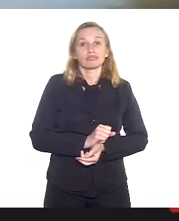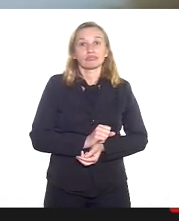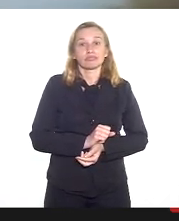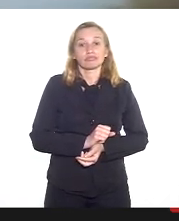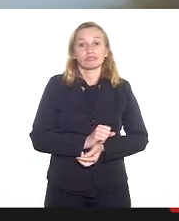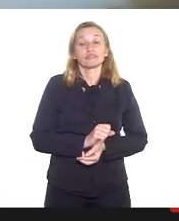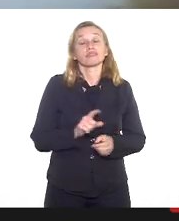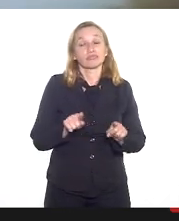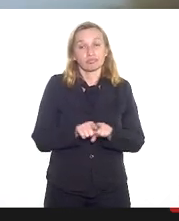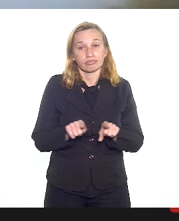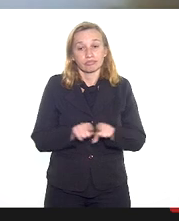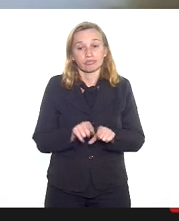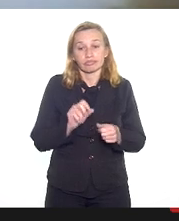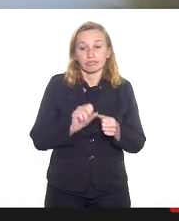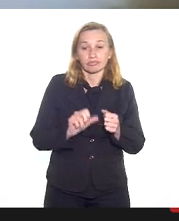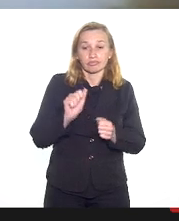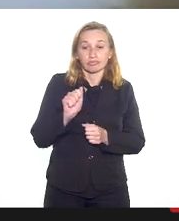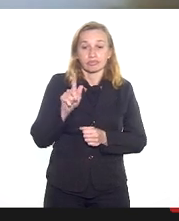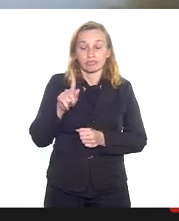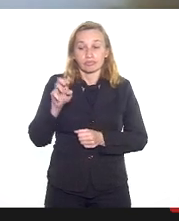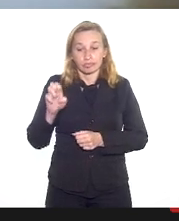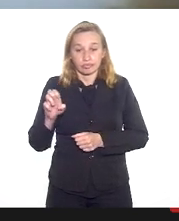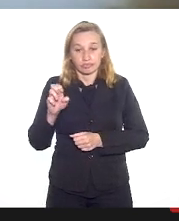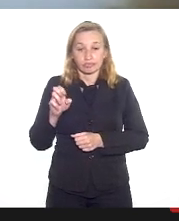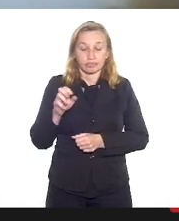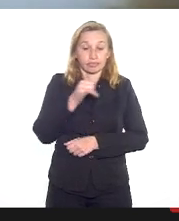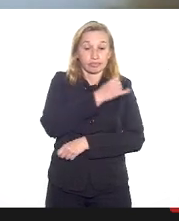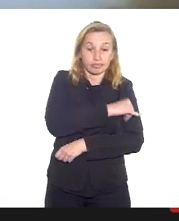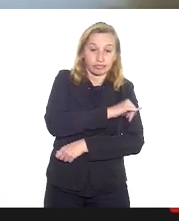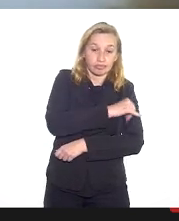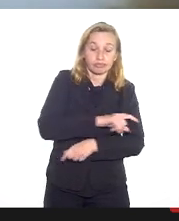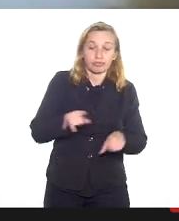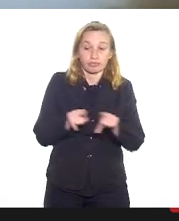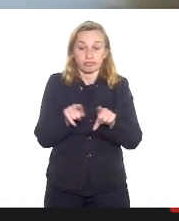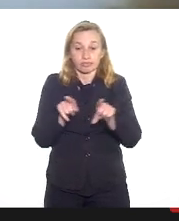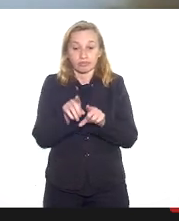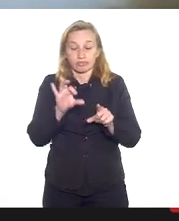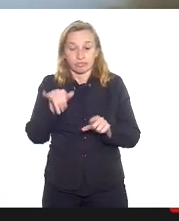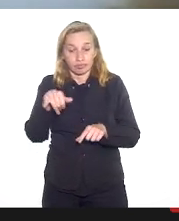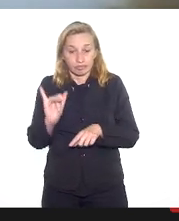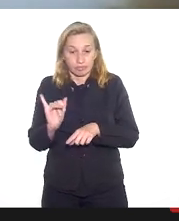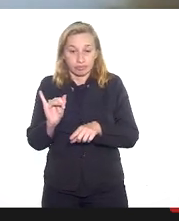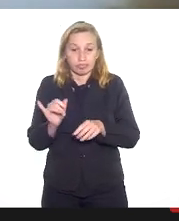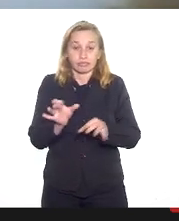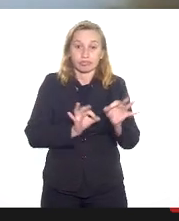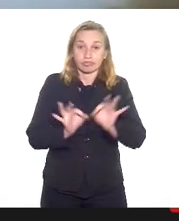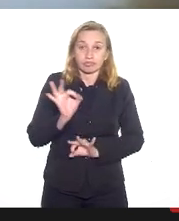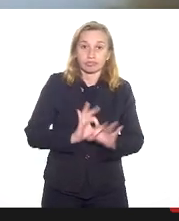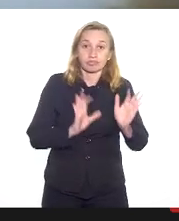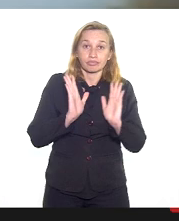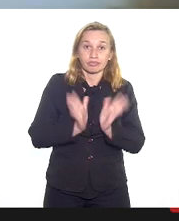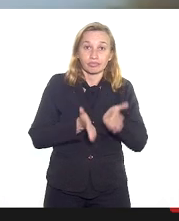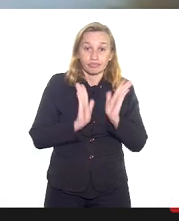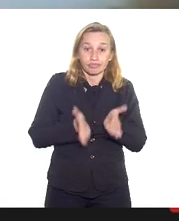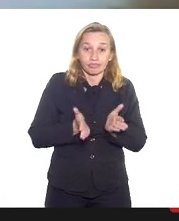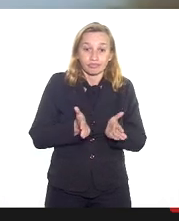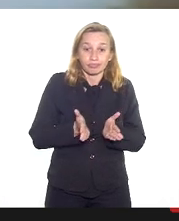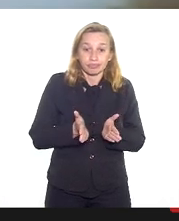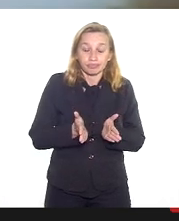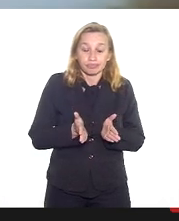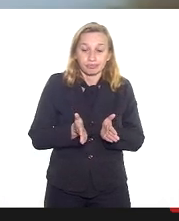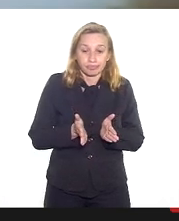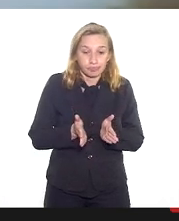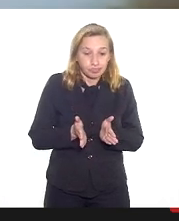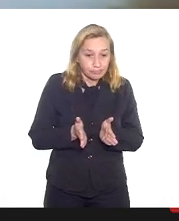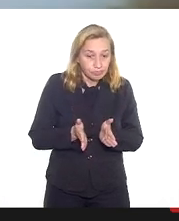fizemos também com a AGRIO, com a Codim, e temos a programação agora, já para a